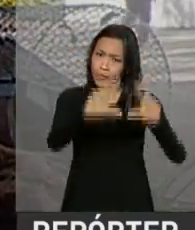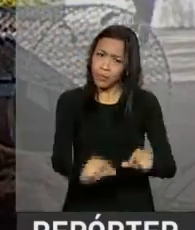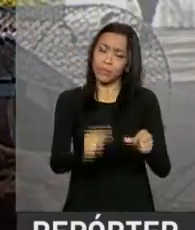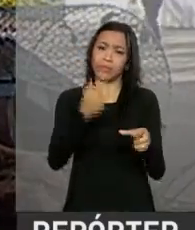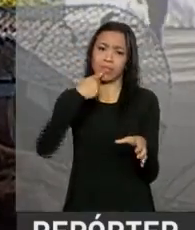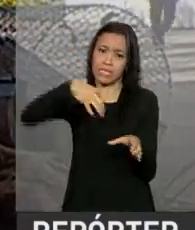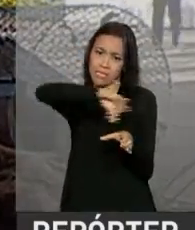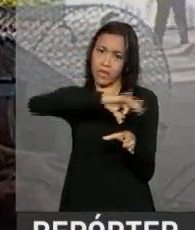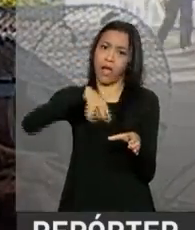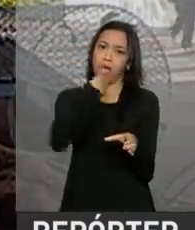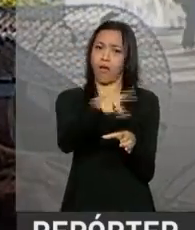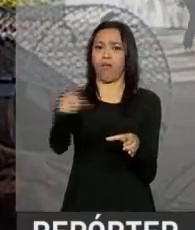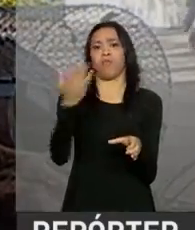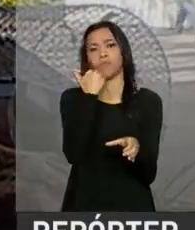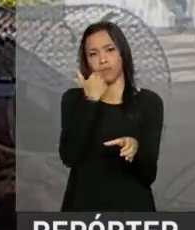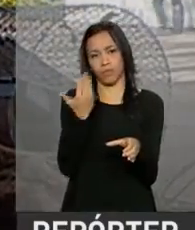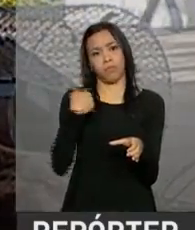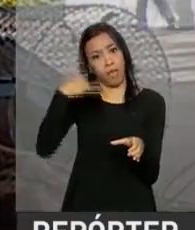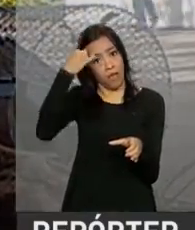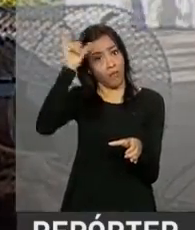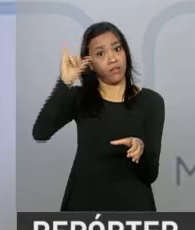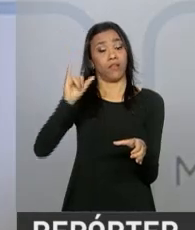sal para evitar a doença.